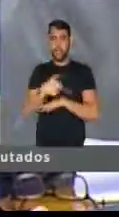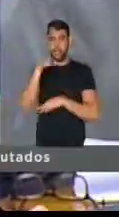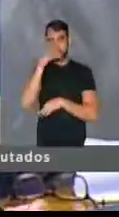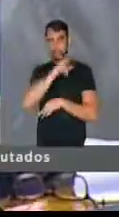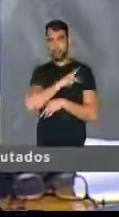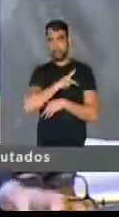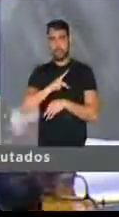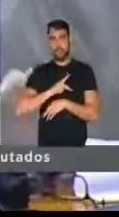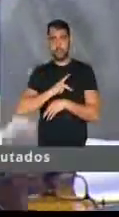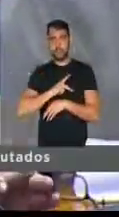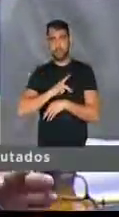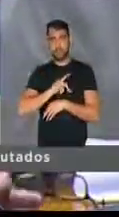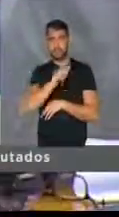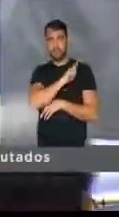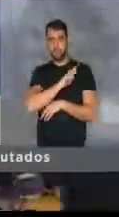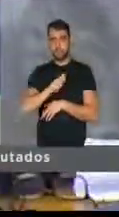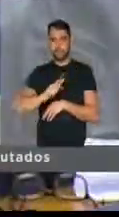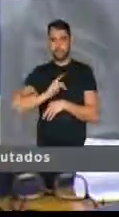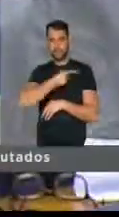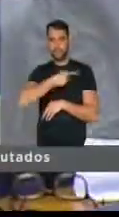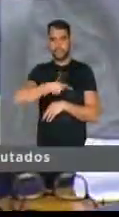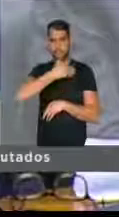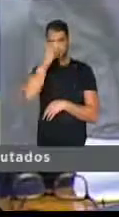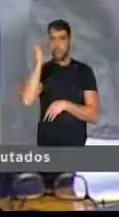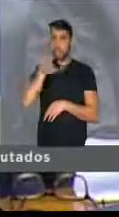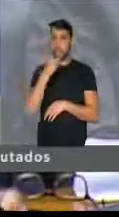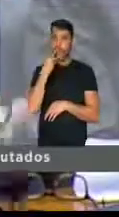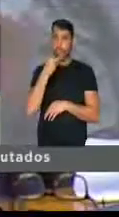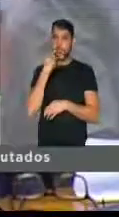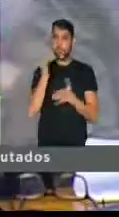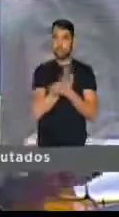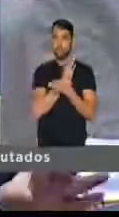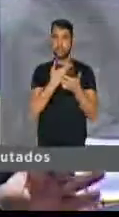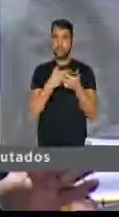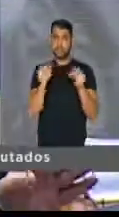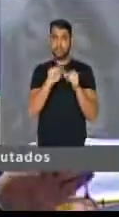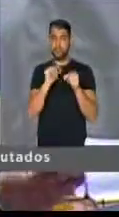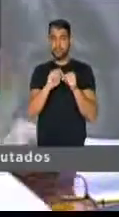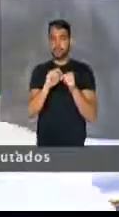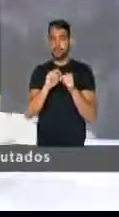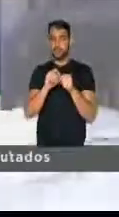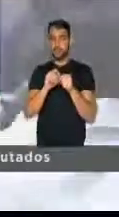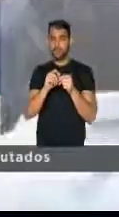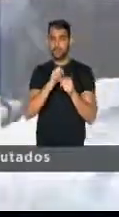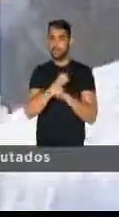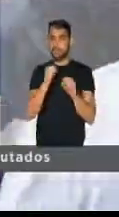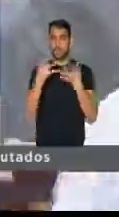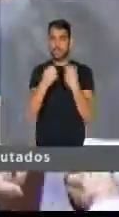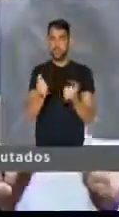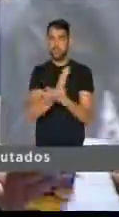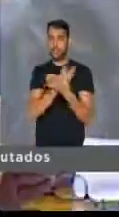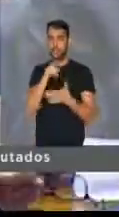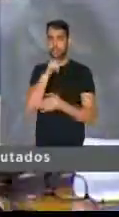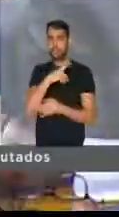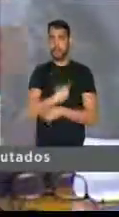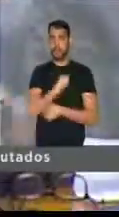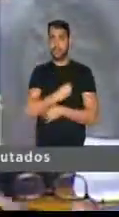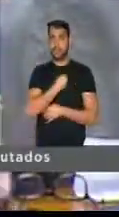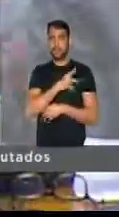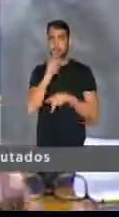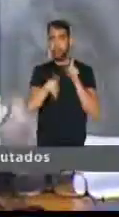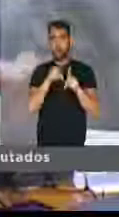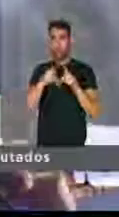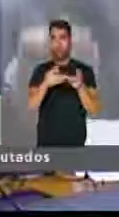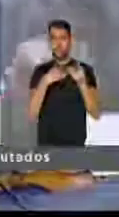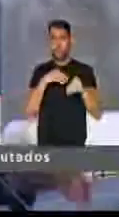senhor presidente. O governo esse governo Temer, o povo já disse. Não que diga tá bobagem. Que não aceita mais ele. Não, o